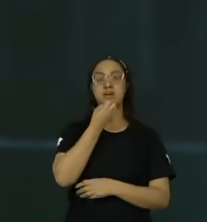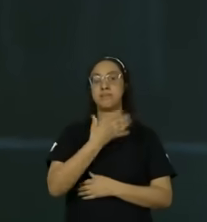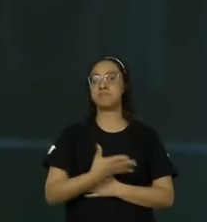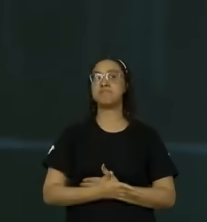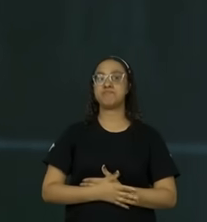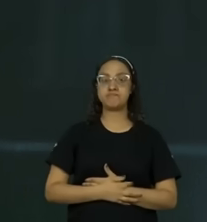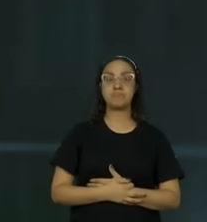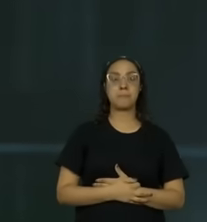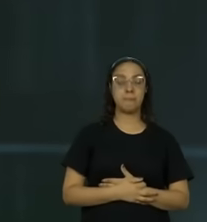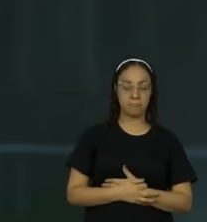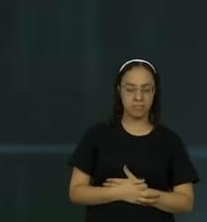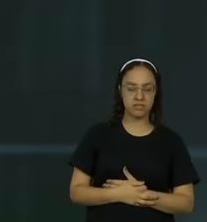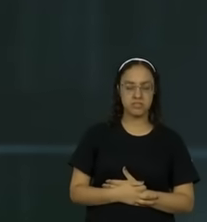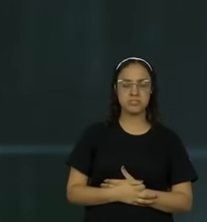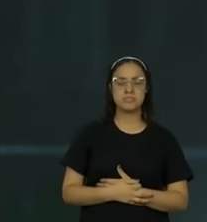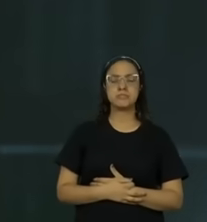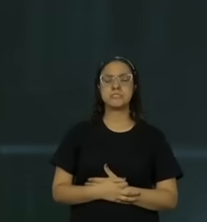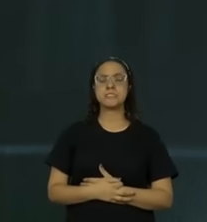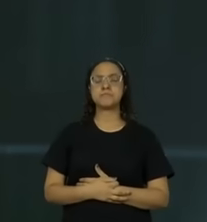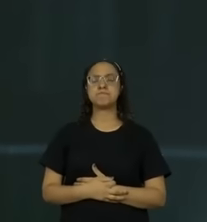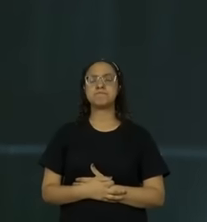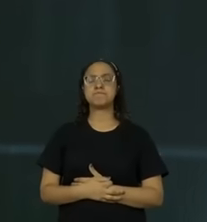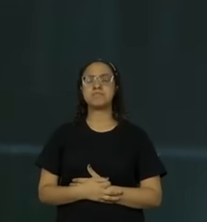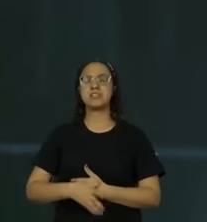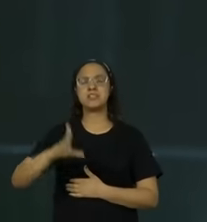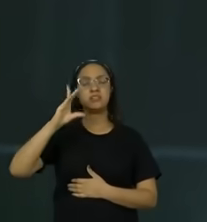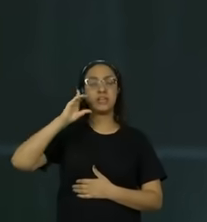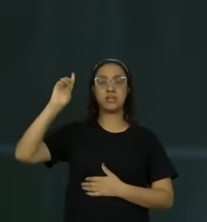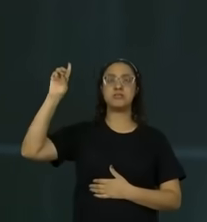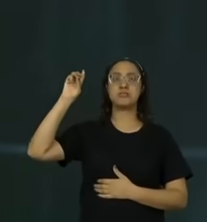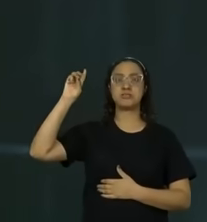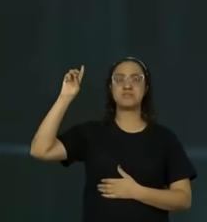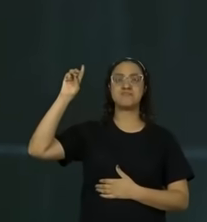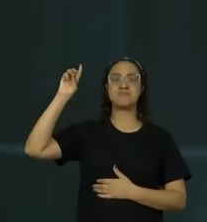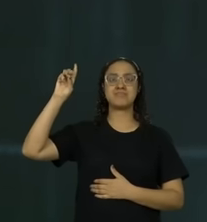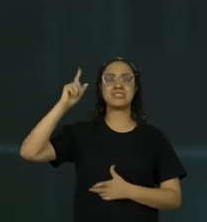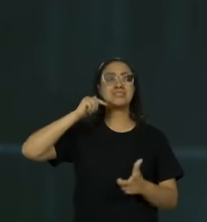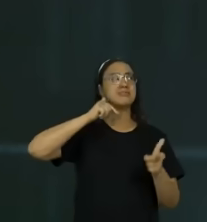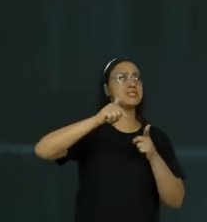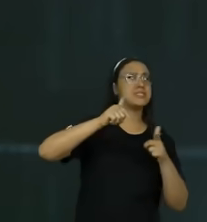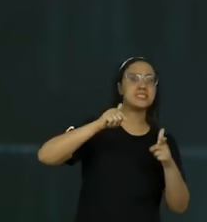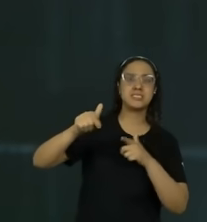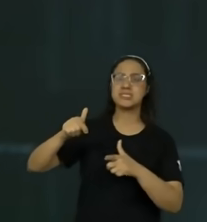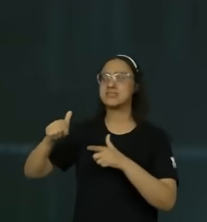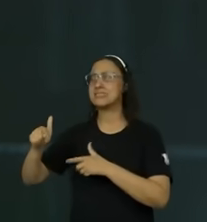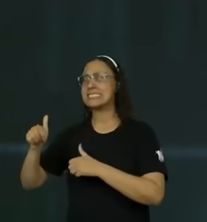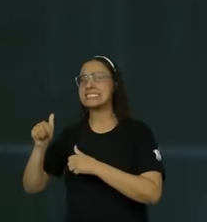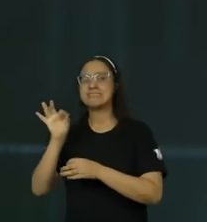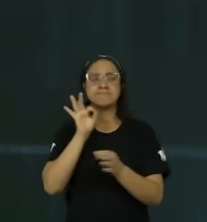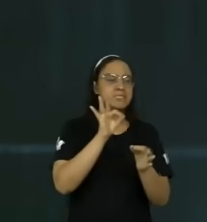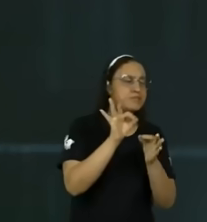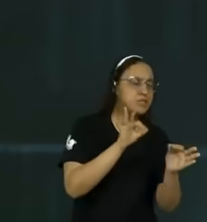olhos. Deus está movendo peças. Deus está trabalhando no seu interior.